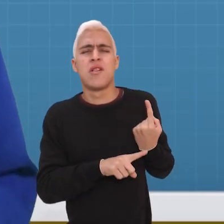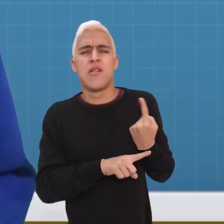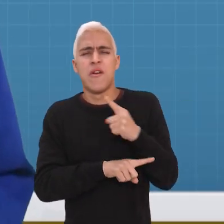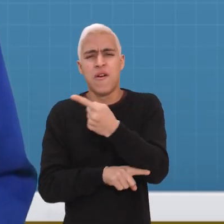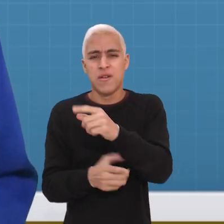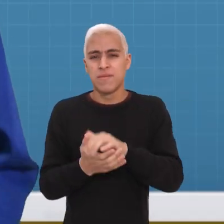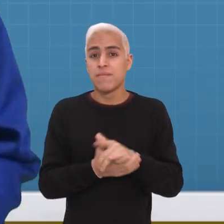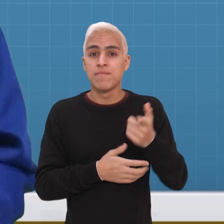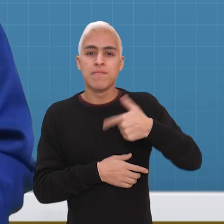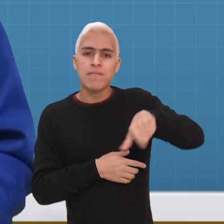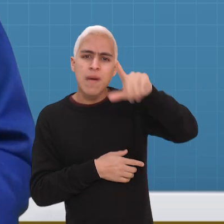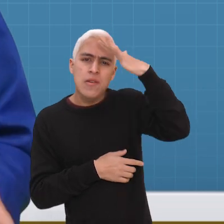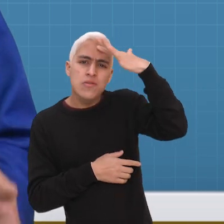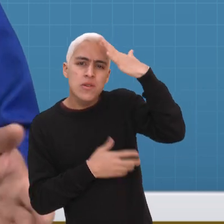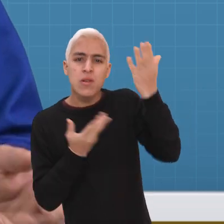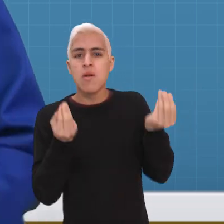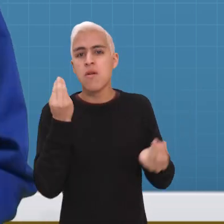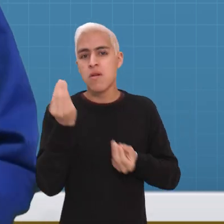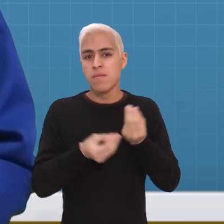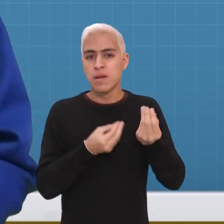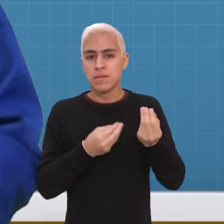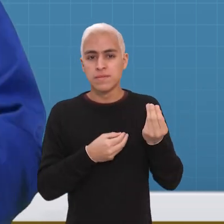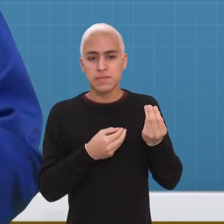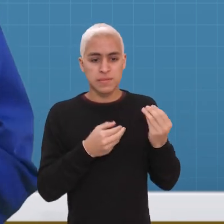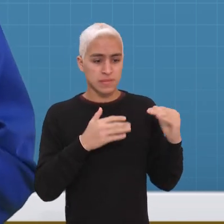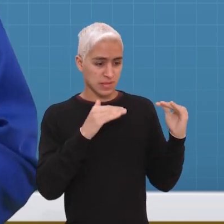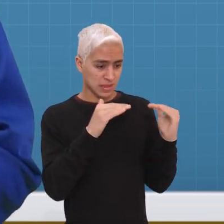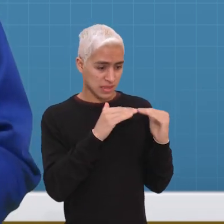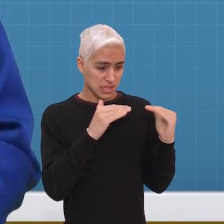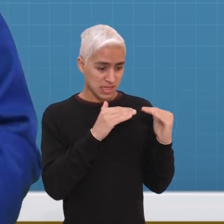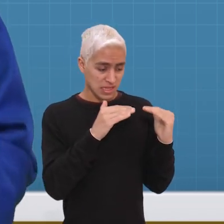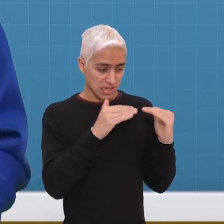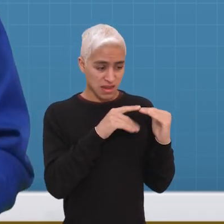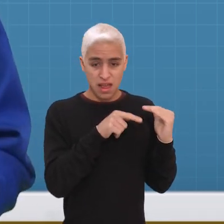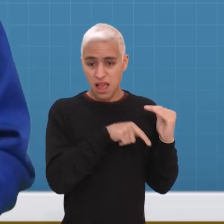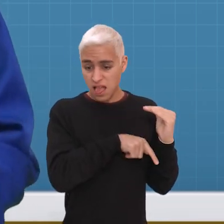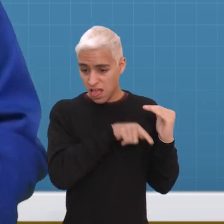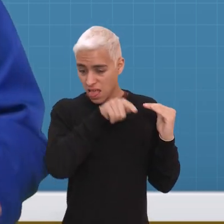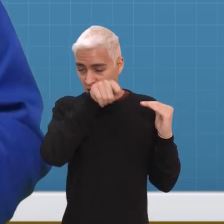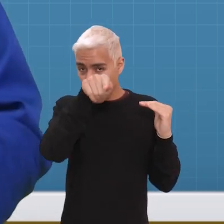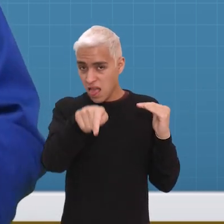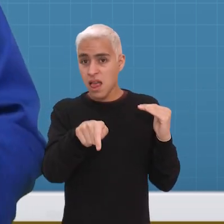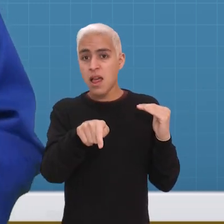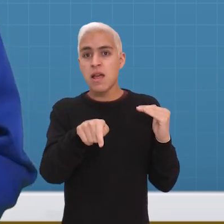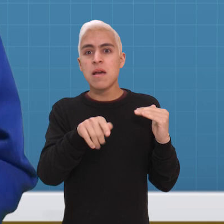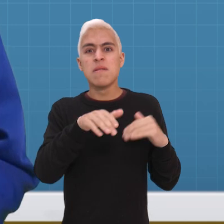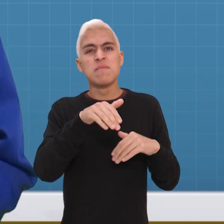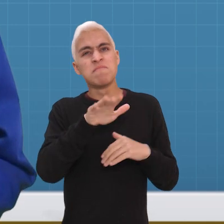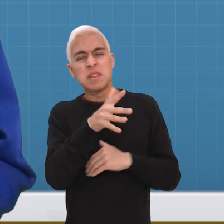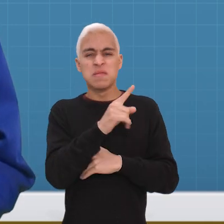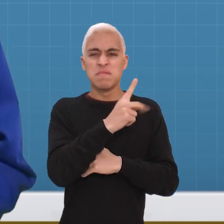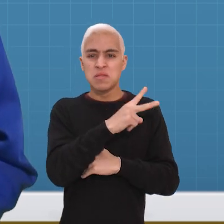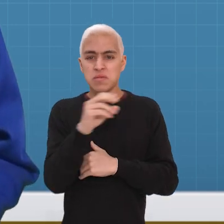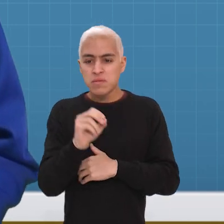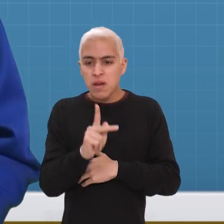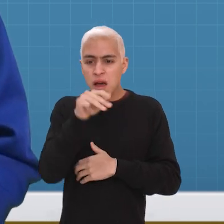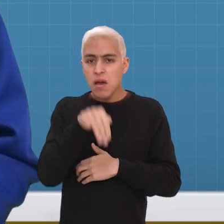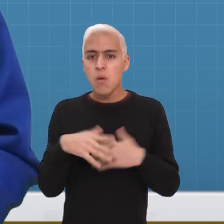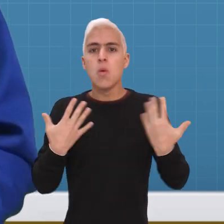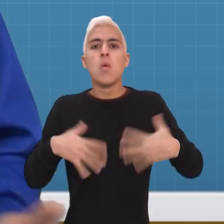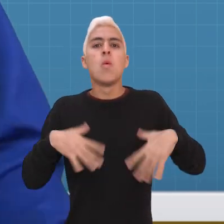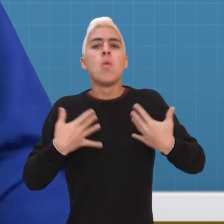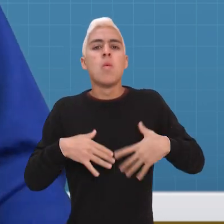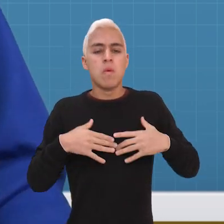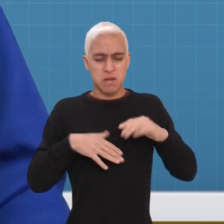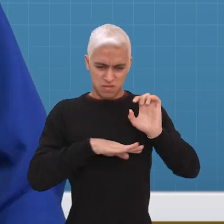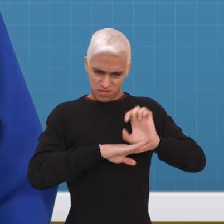longa. Imagina, a caminhada da casa da Juliana até Brasília, mais ou menos 1.200 quilômetros.